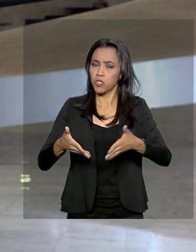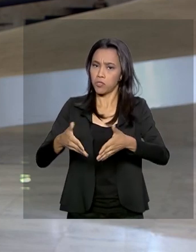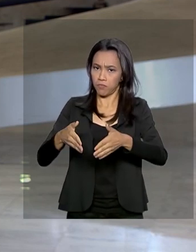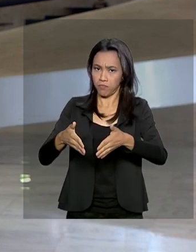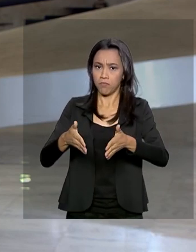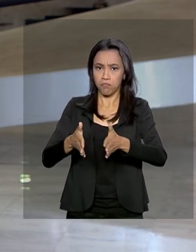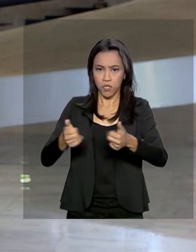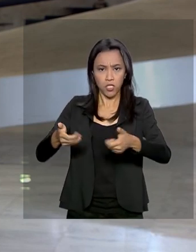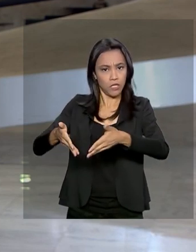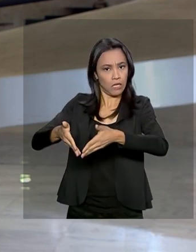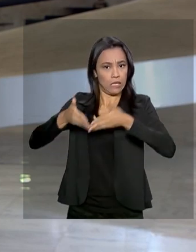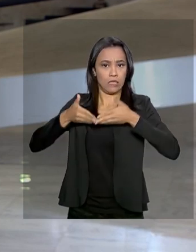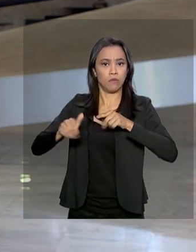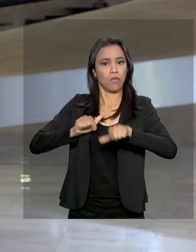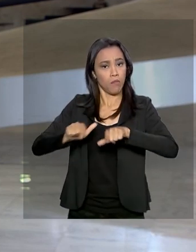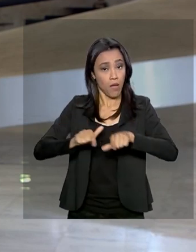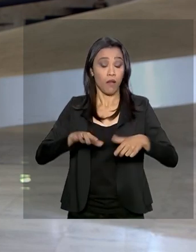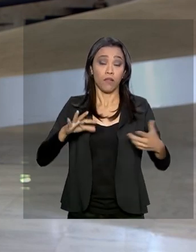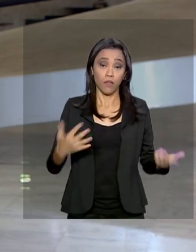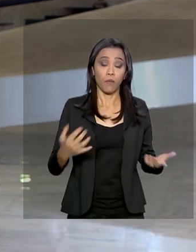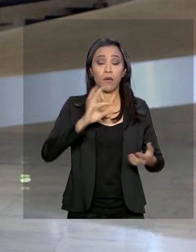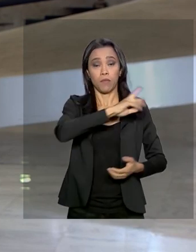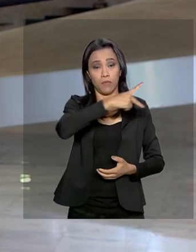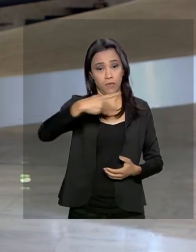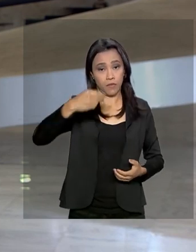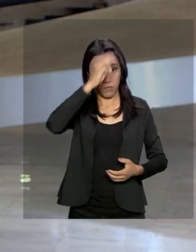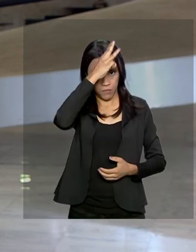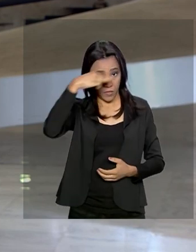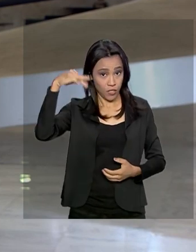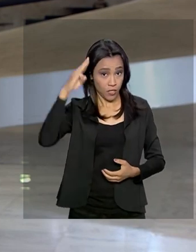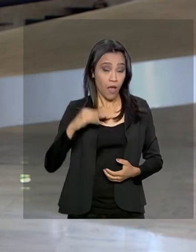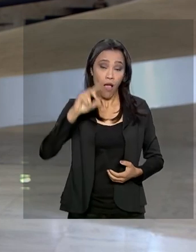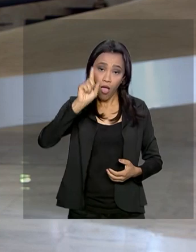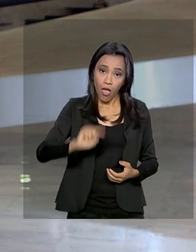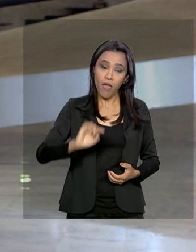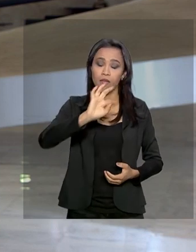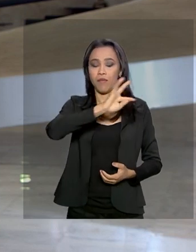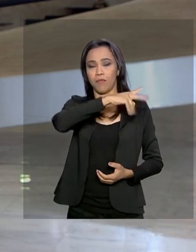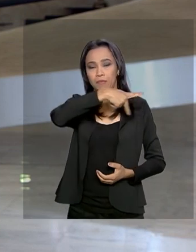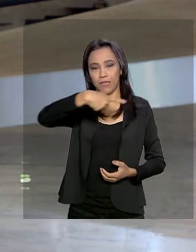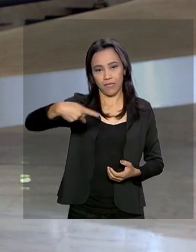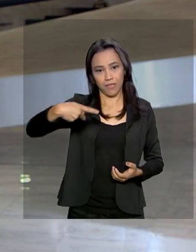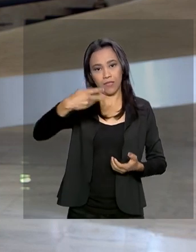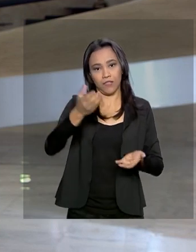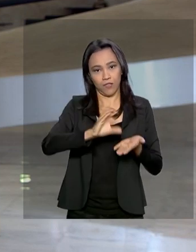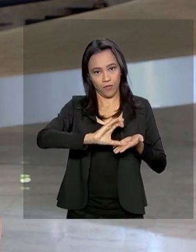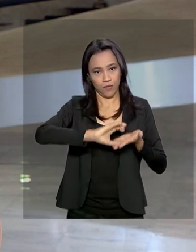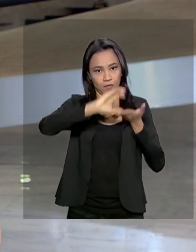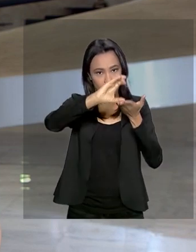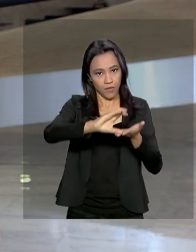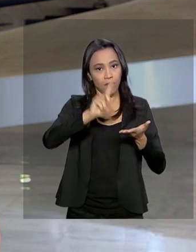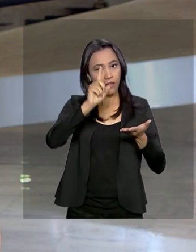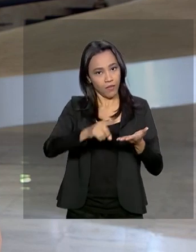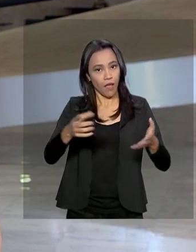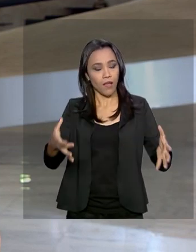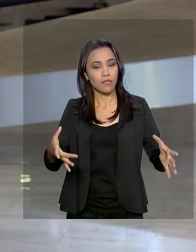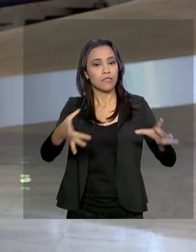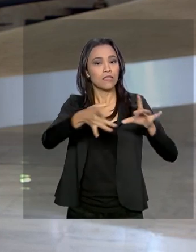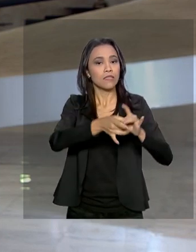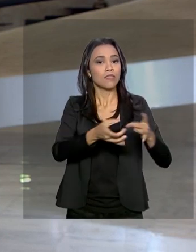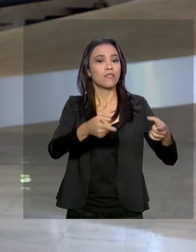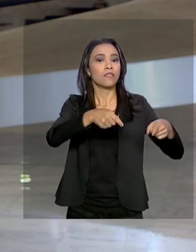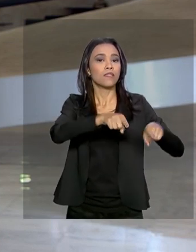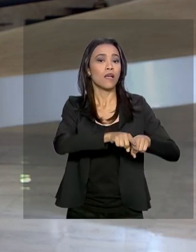-dama, Michele Bolsonaro, é presidente do conselho gestor do programa Pátria Voluntária, que é ligado ao Ministério da